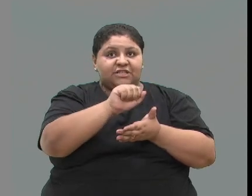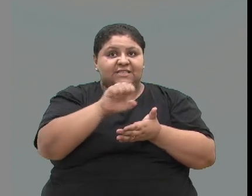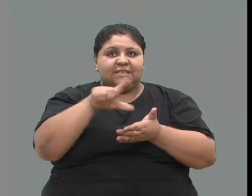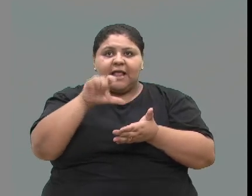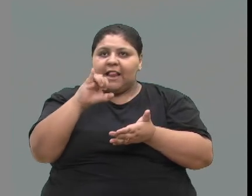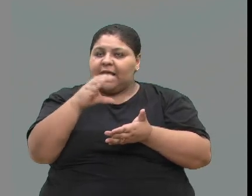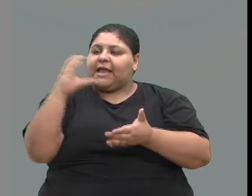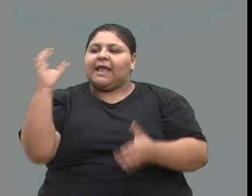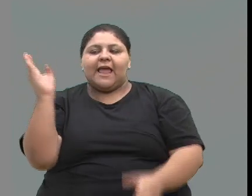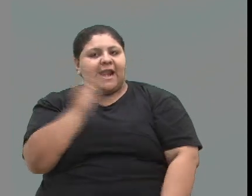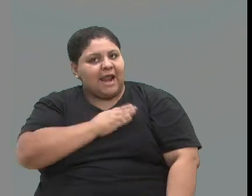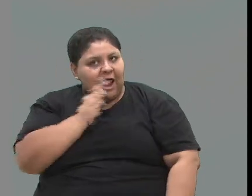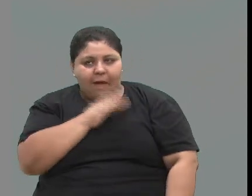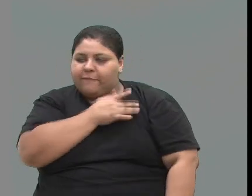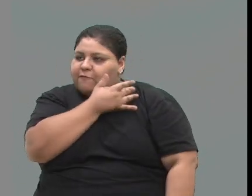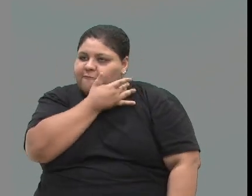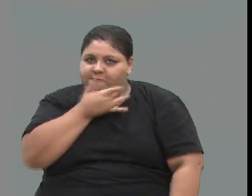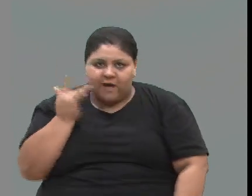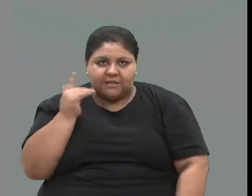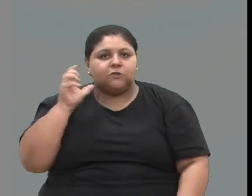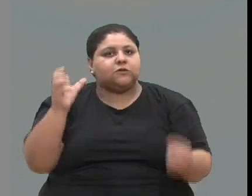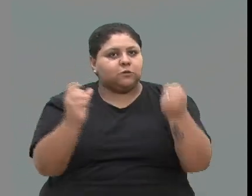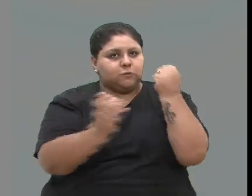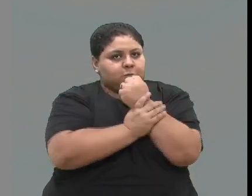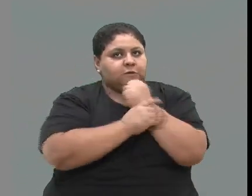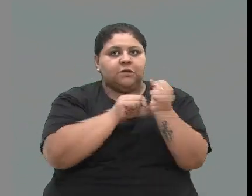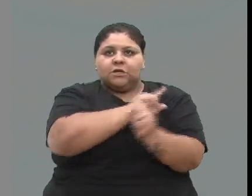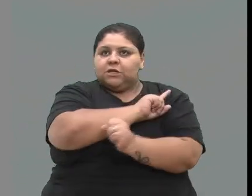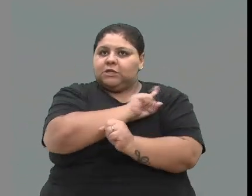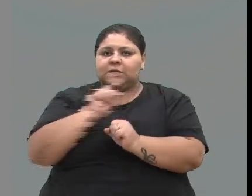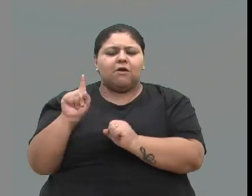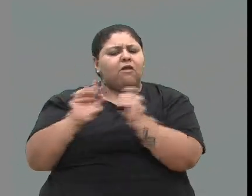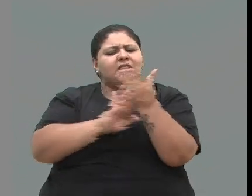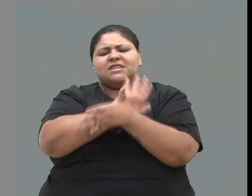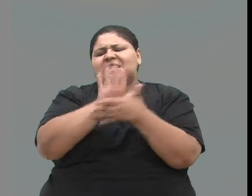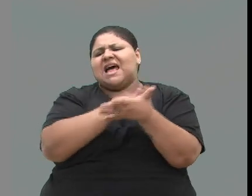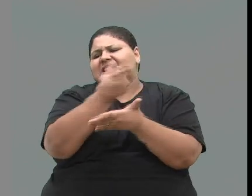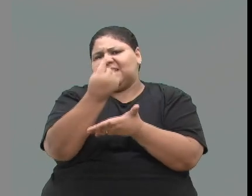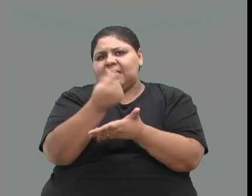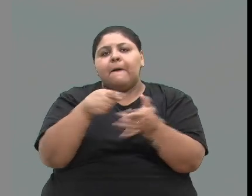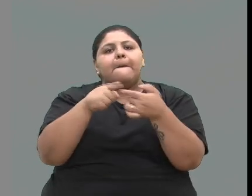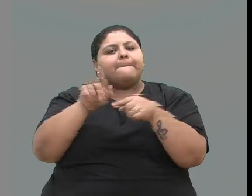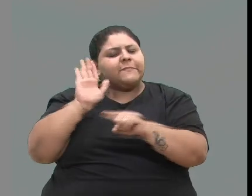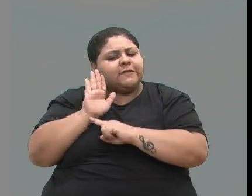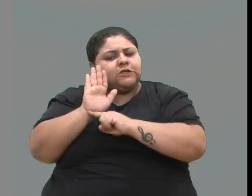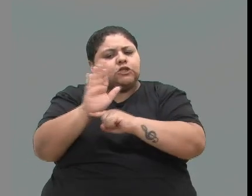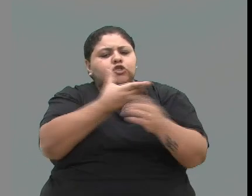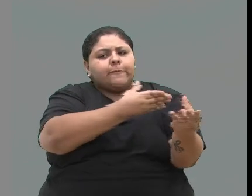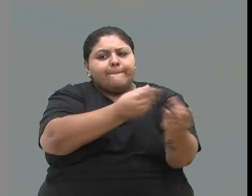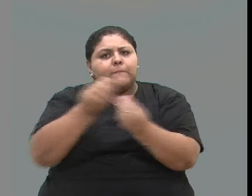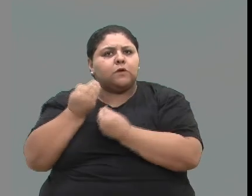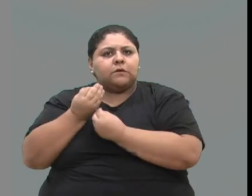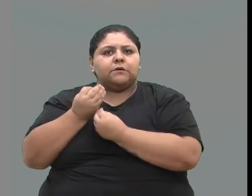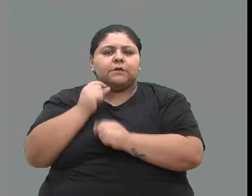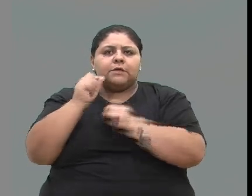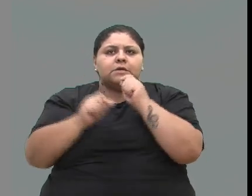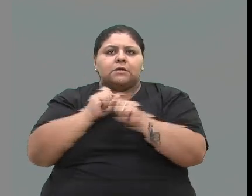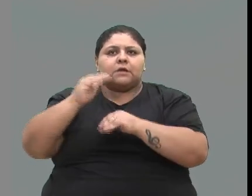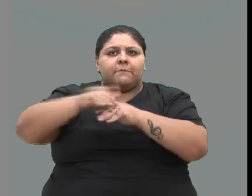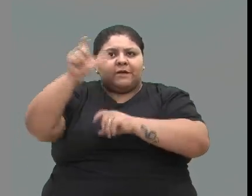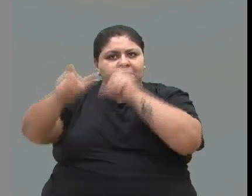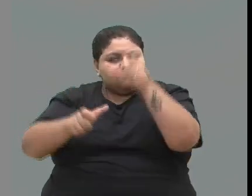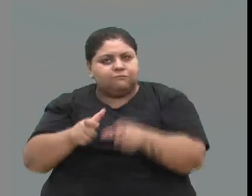É rápido, fácil, seguro, não custa absolutamente nada, mas ajuda muito a quem mais